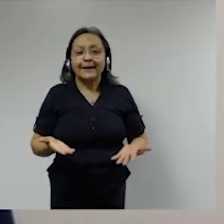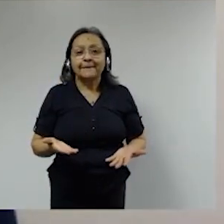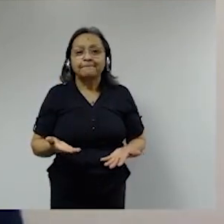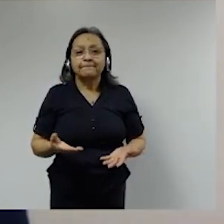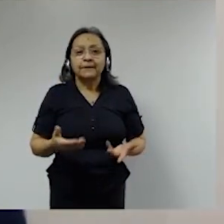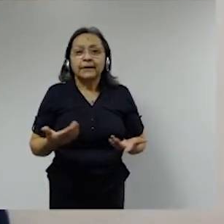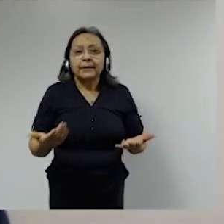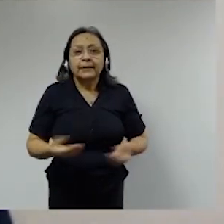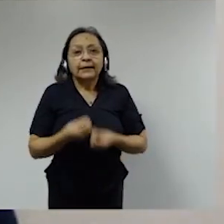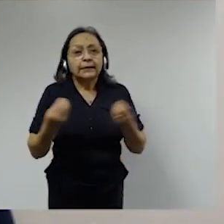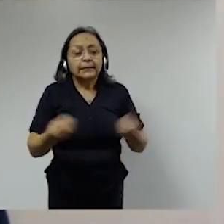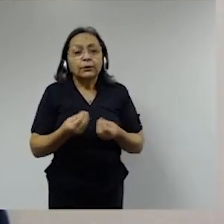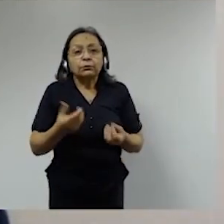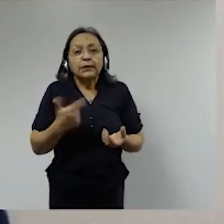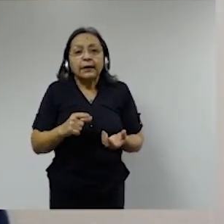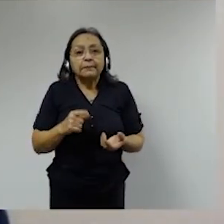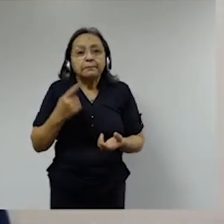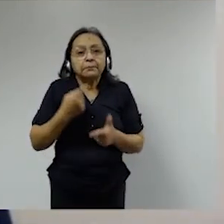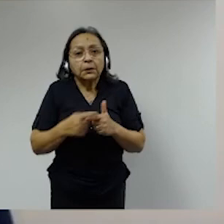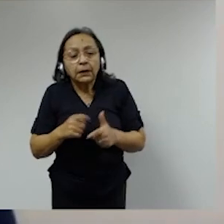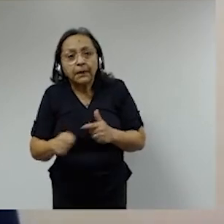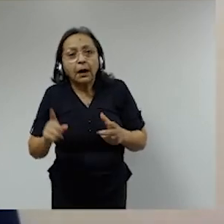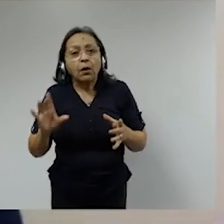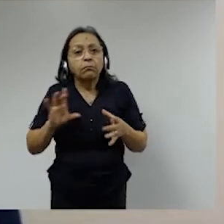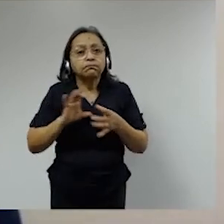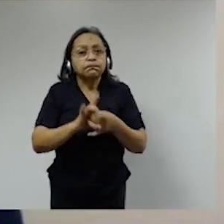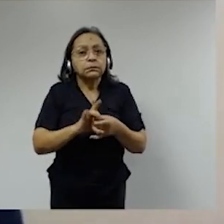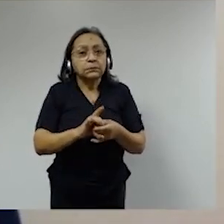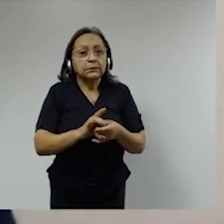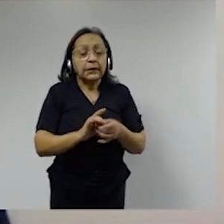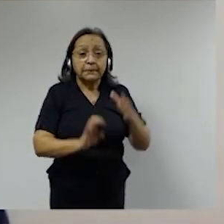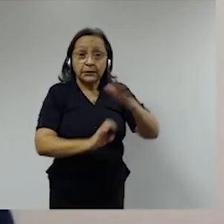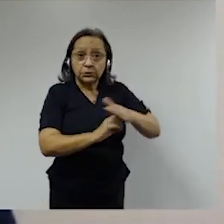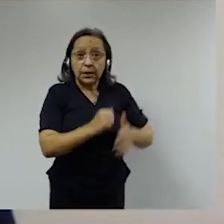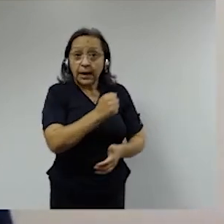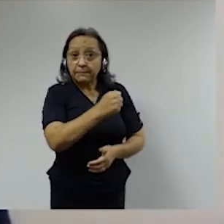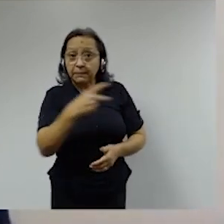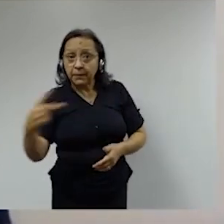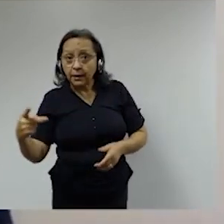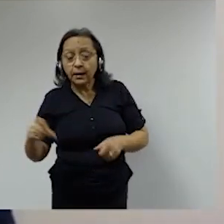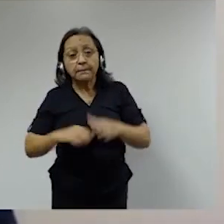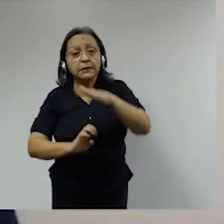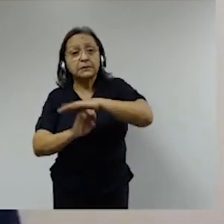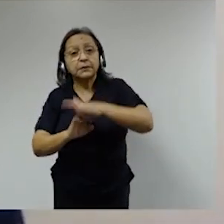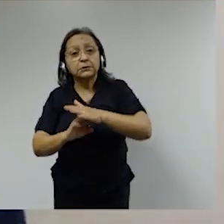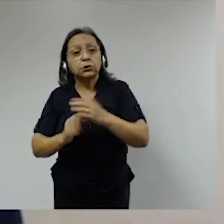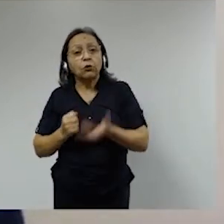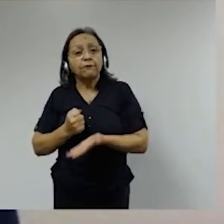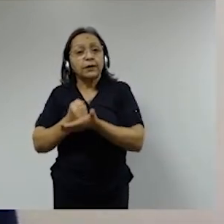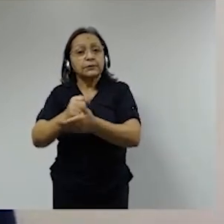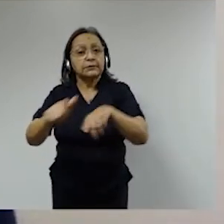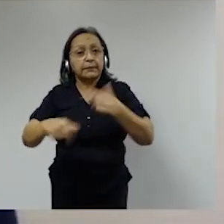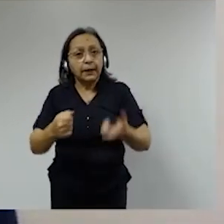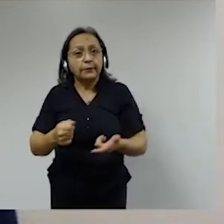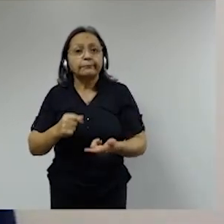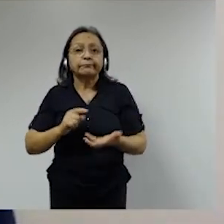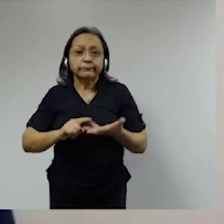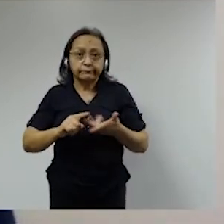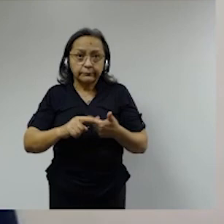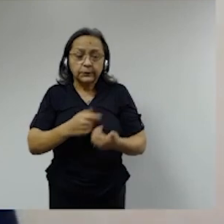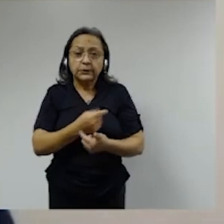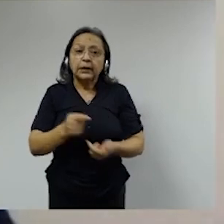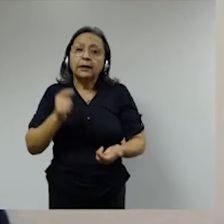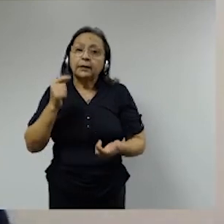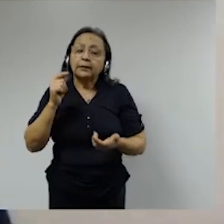a configuração da relação empregatícia entre os aplicativos e os prestadores de serviço, vez que os elementos caracterizadores de